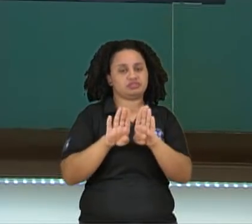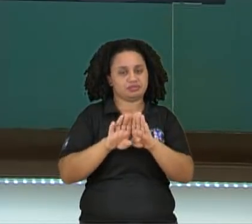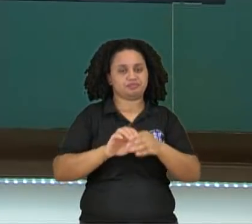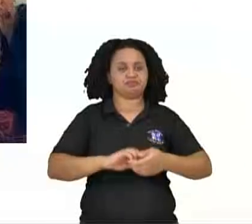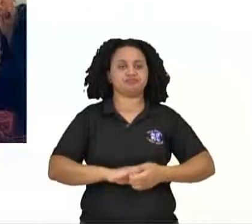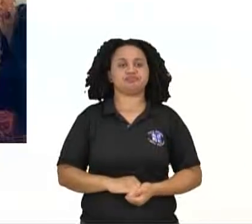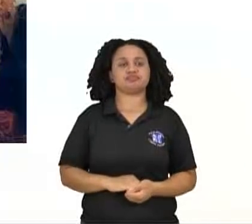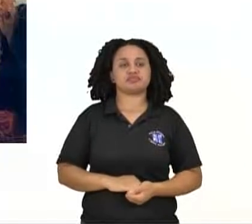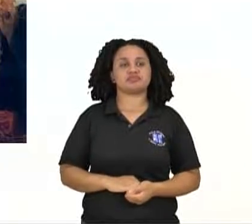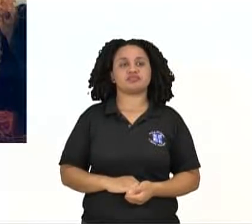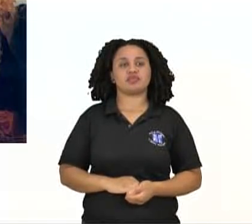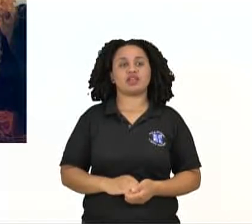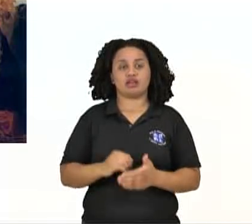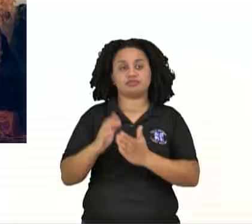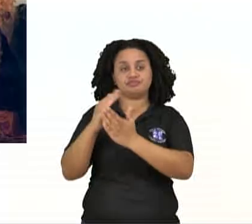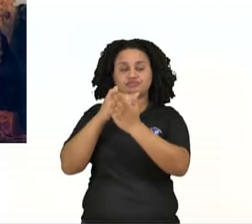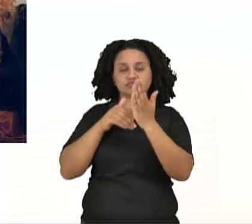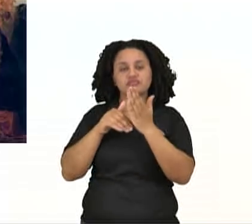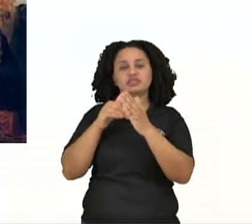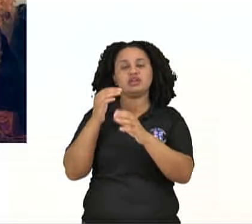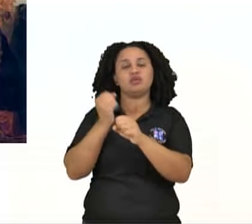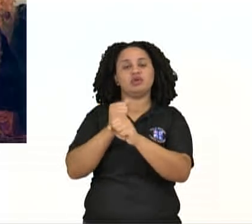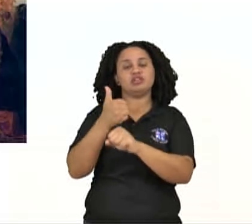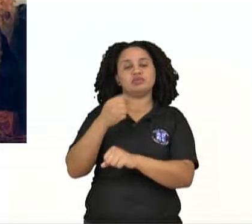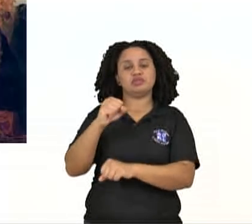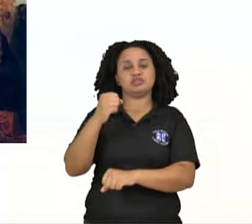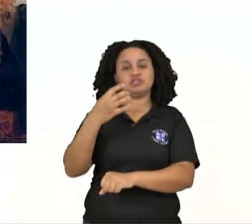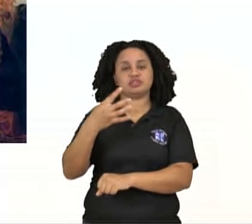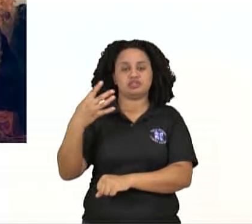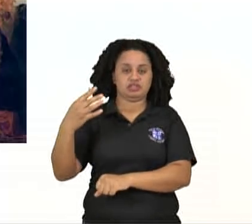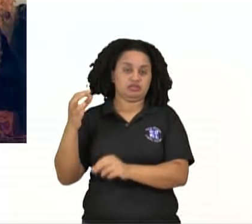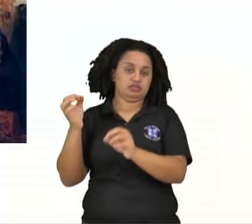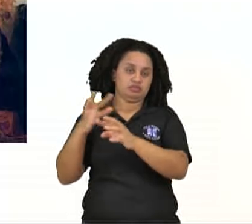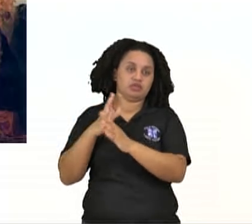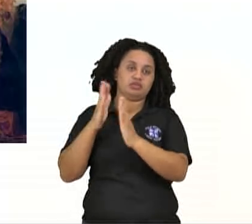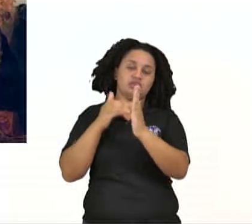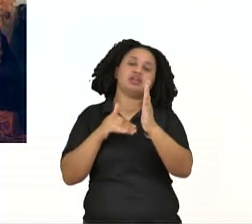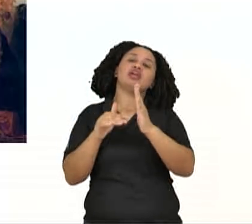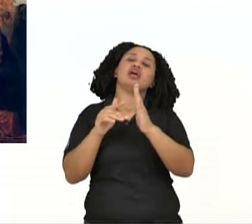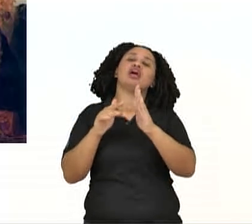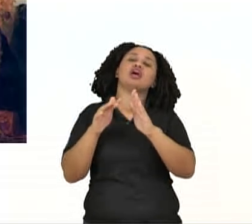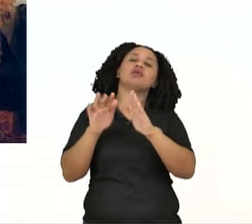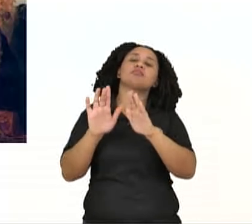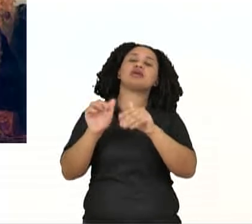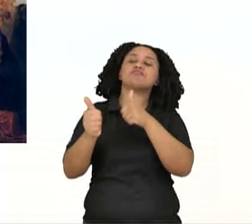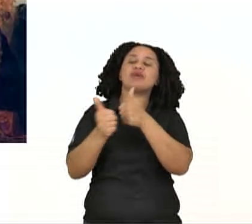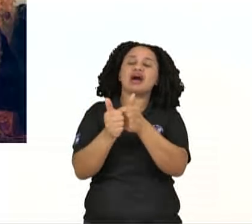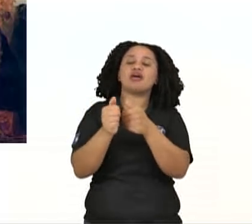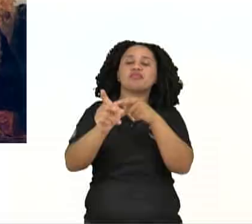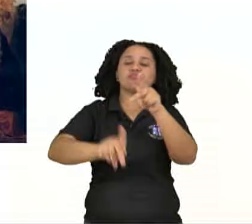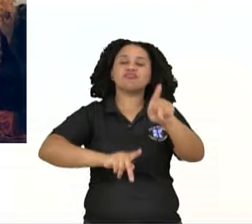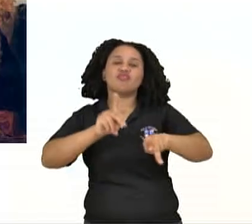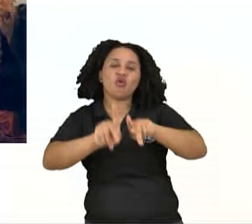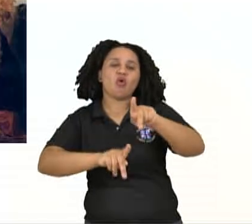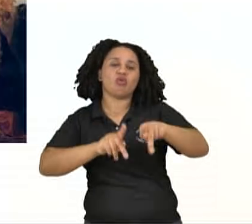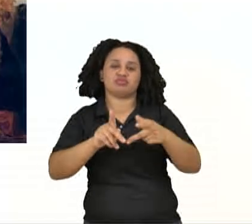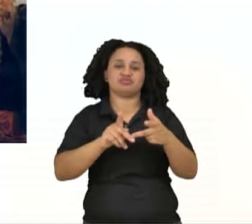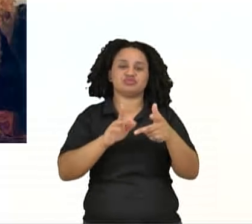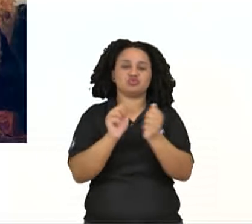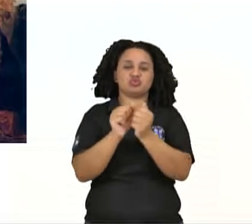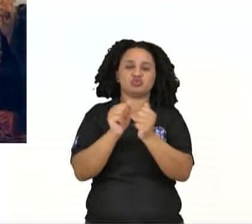que você vai observando na pintura o padre do lado, pedindo a Deus, né? Olha